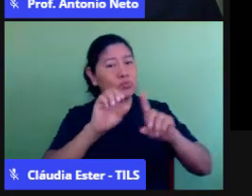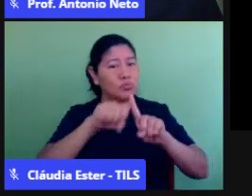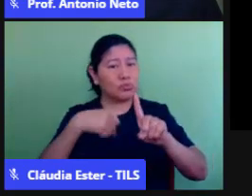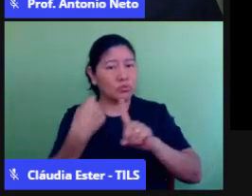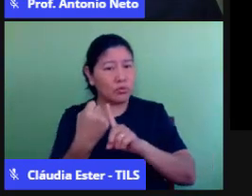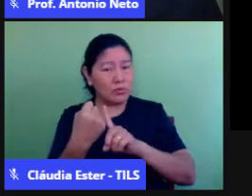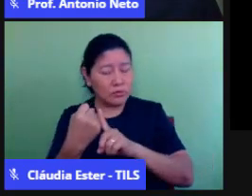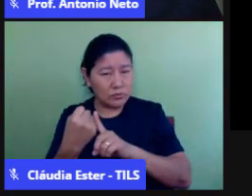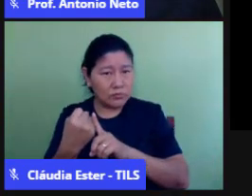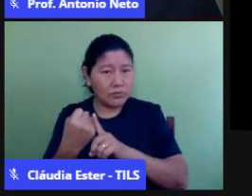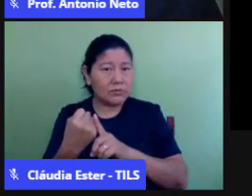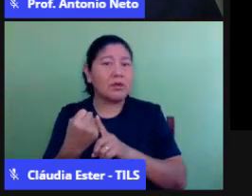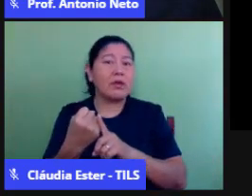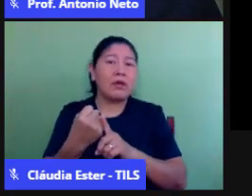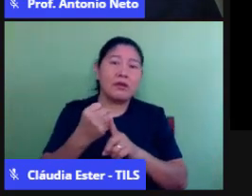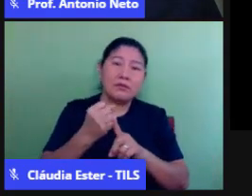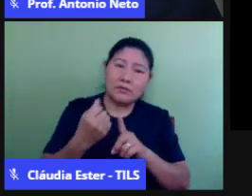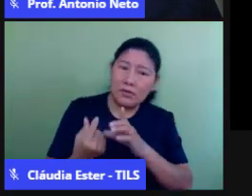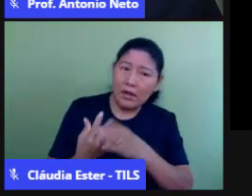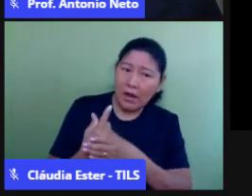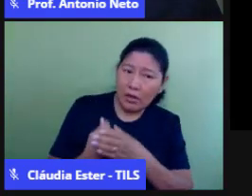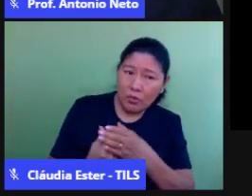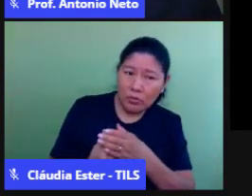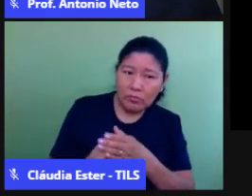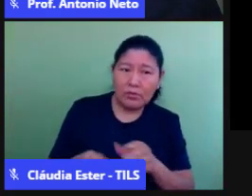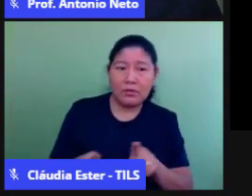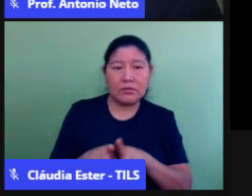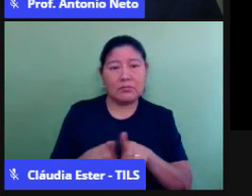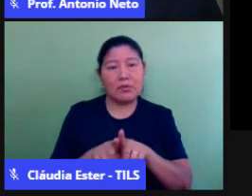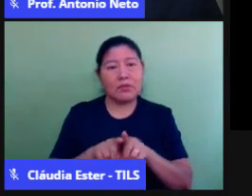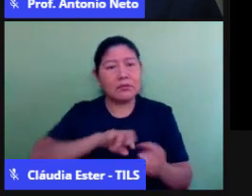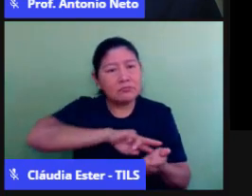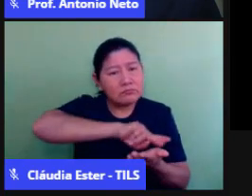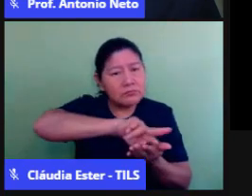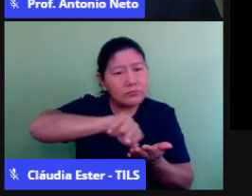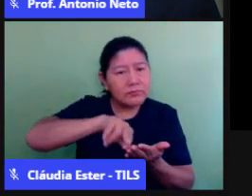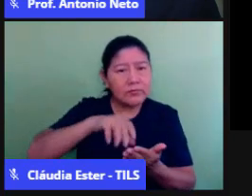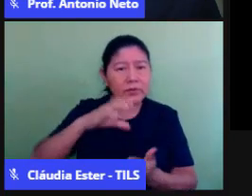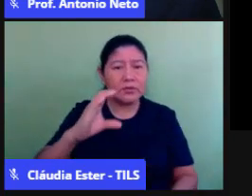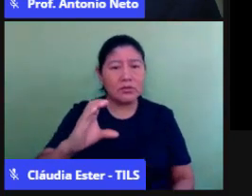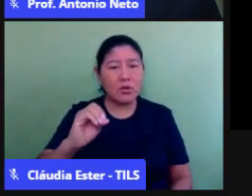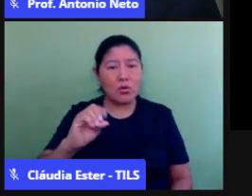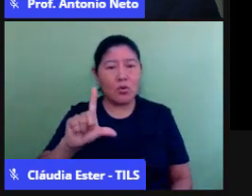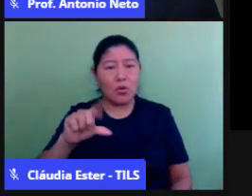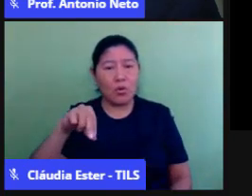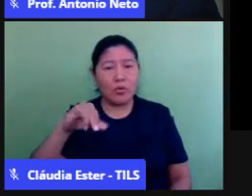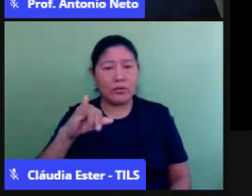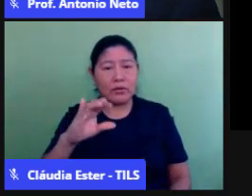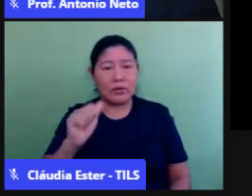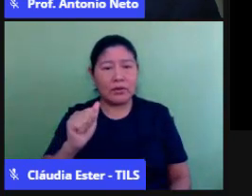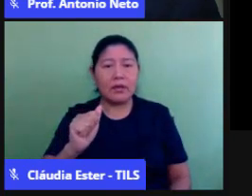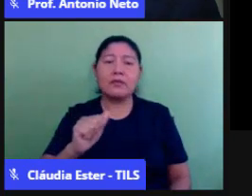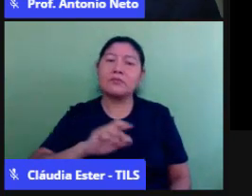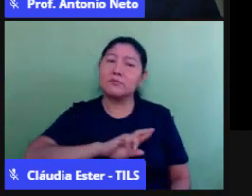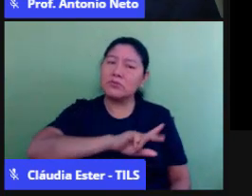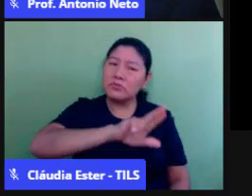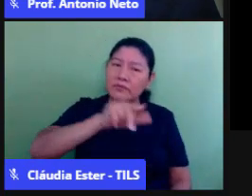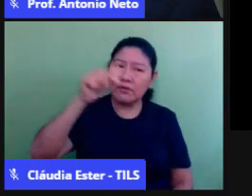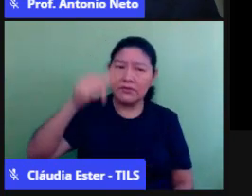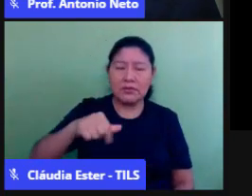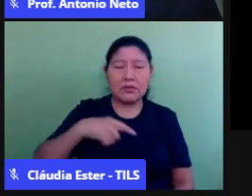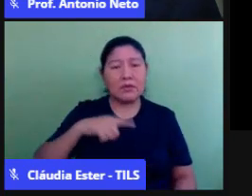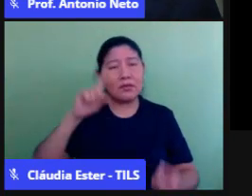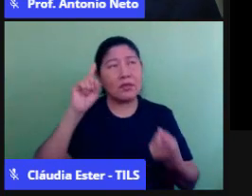de suas colônias. Então, nós temos várias colônias aqui que se destacam, a japonesa, a paraguaia, né?